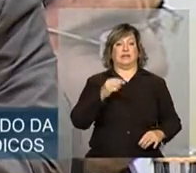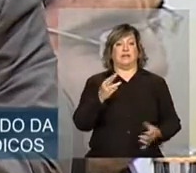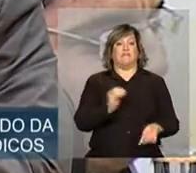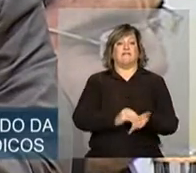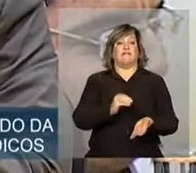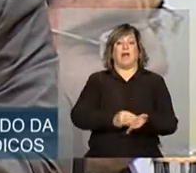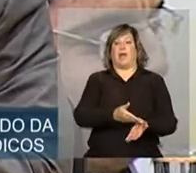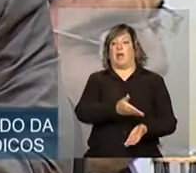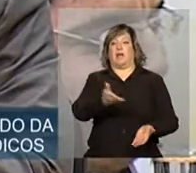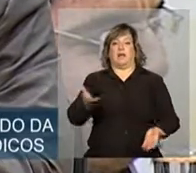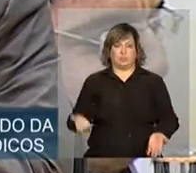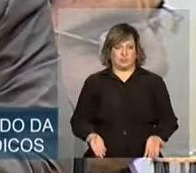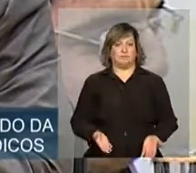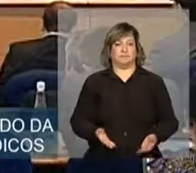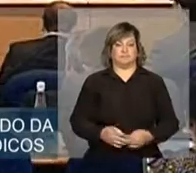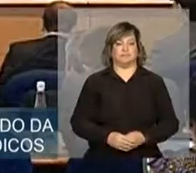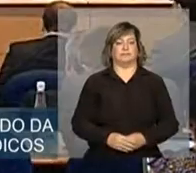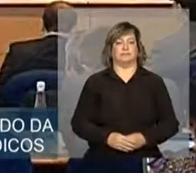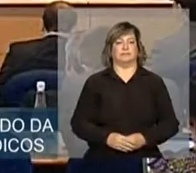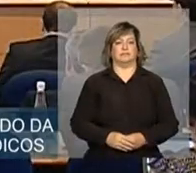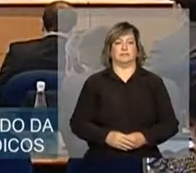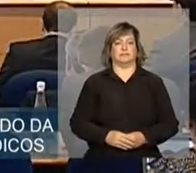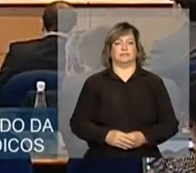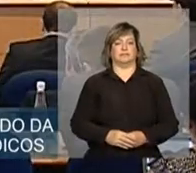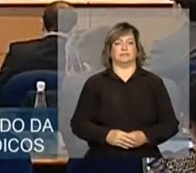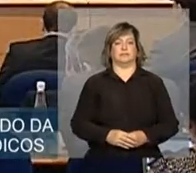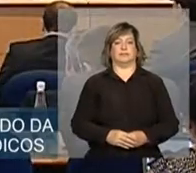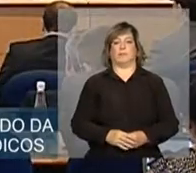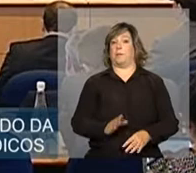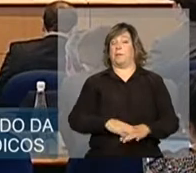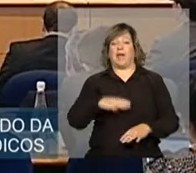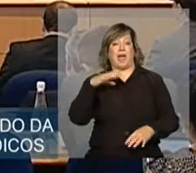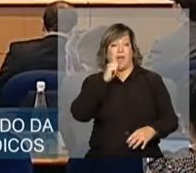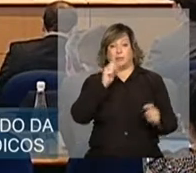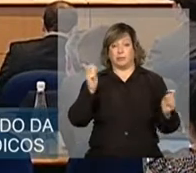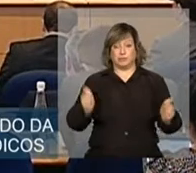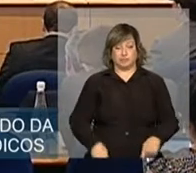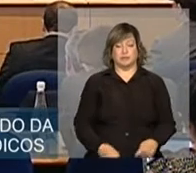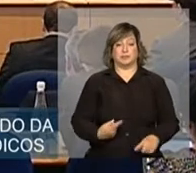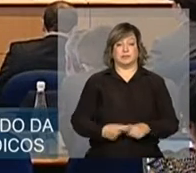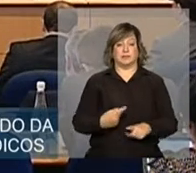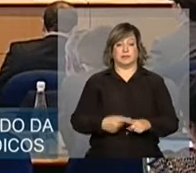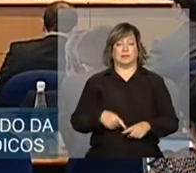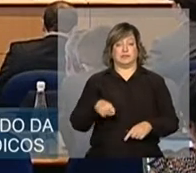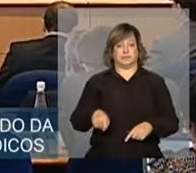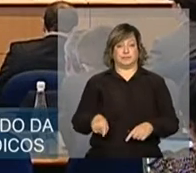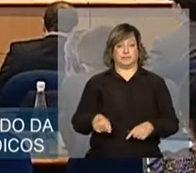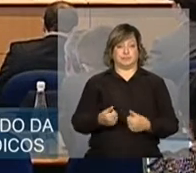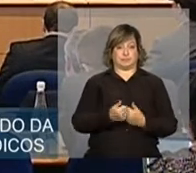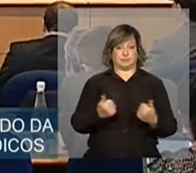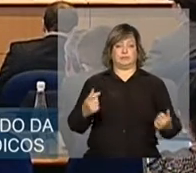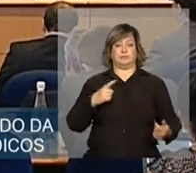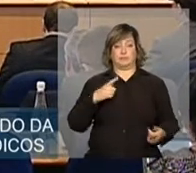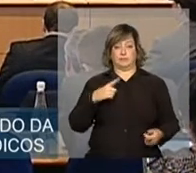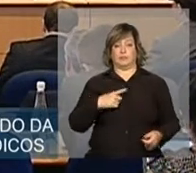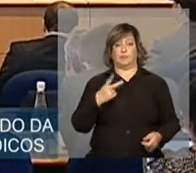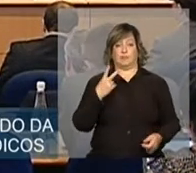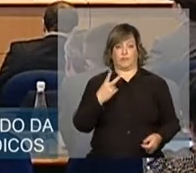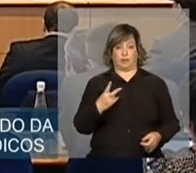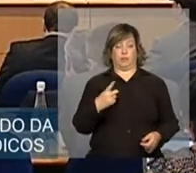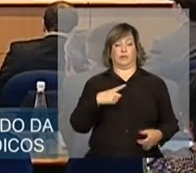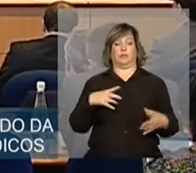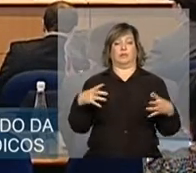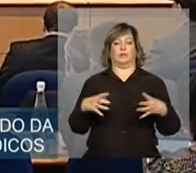que não tiveram qualquer opção nesse momento e o mais rápido possível porque a cooperação são dois mecanismos